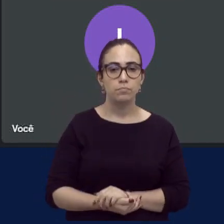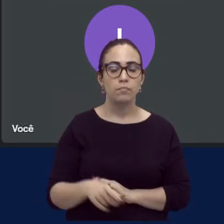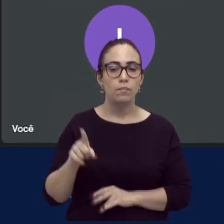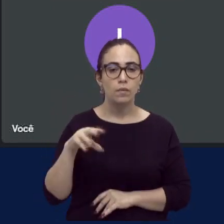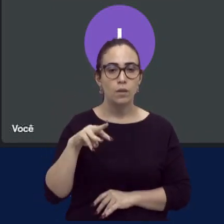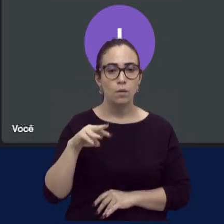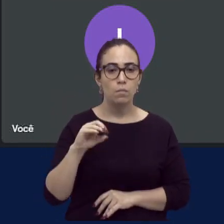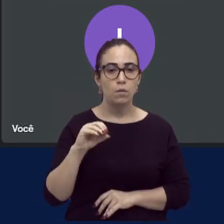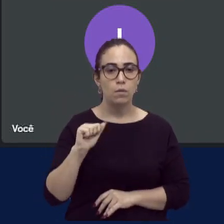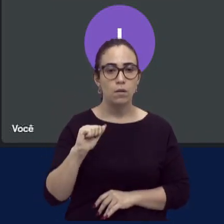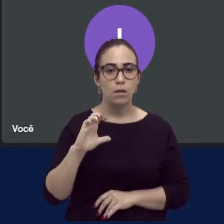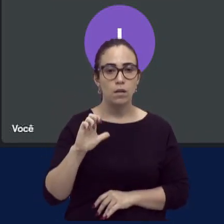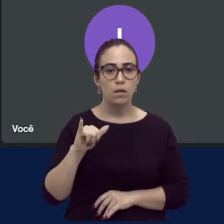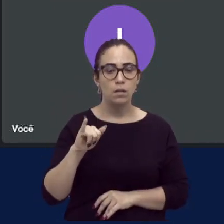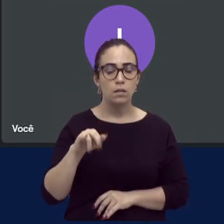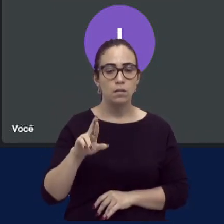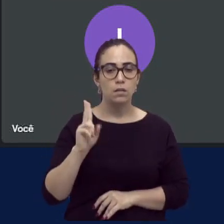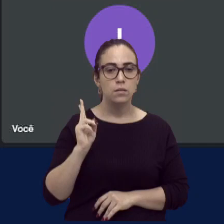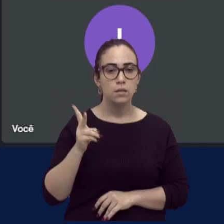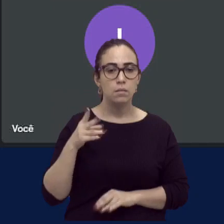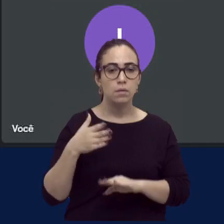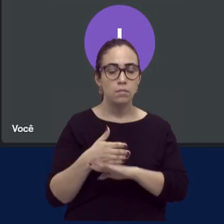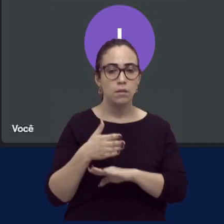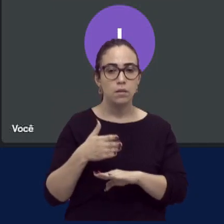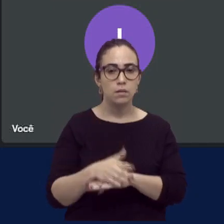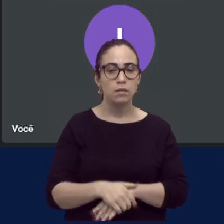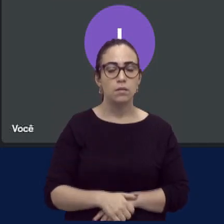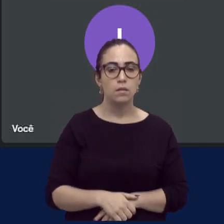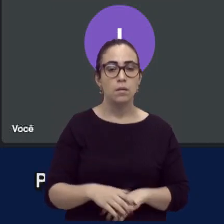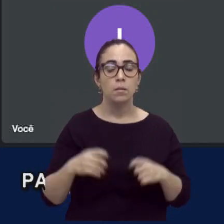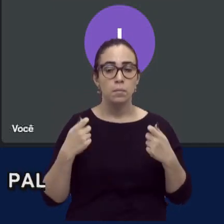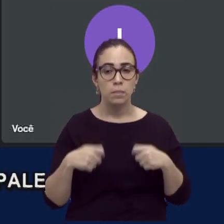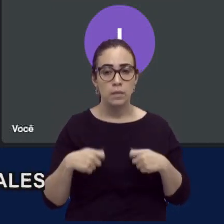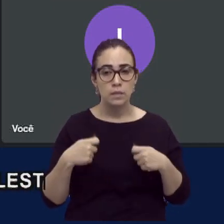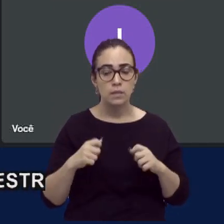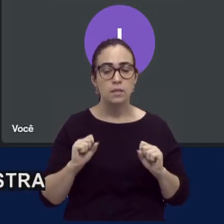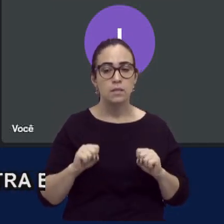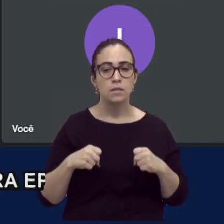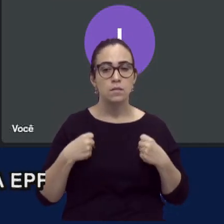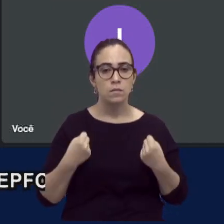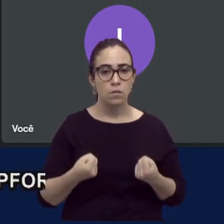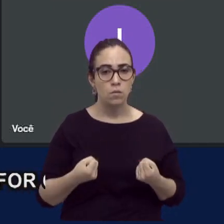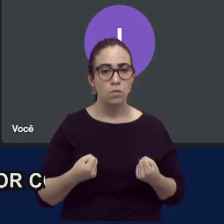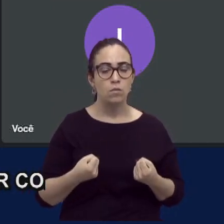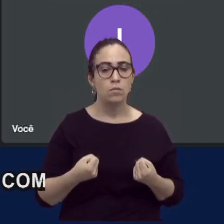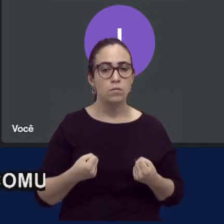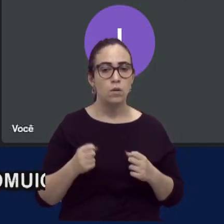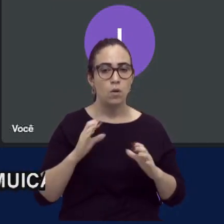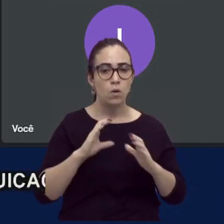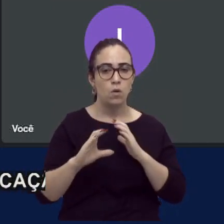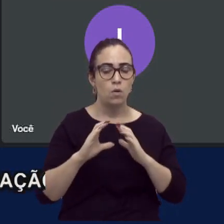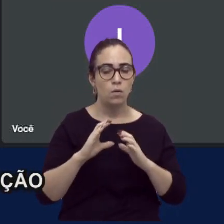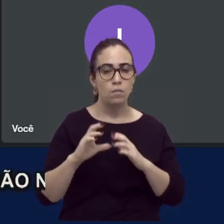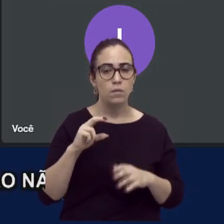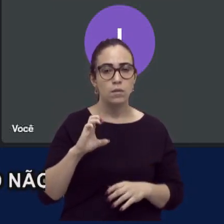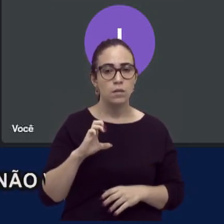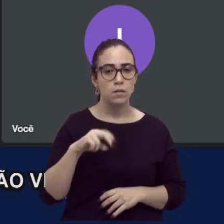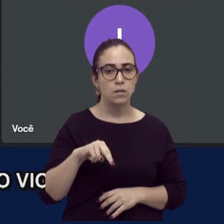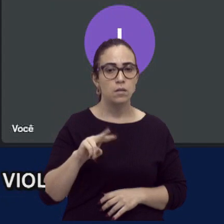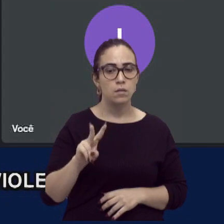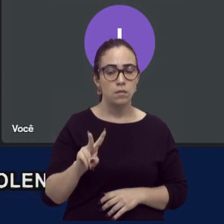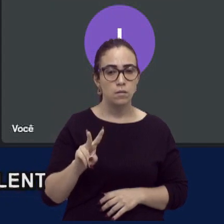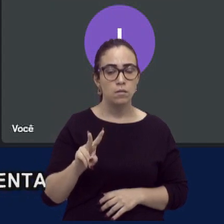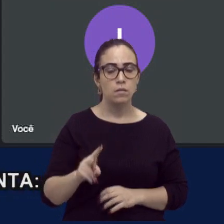sempre participa muito bem aqui, colocou o seguinte: é necessário muito esforço para aplicar uma comunicação não violenta se...